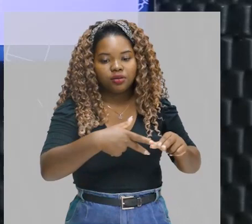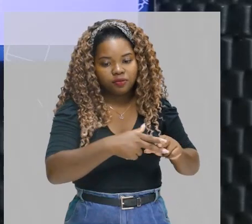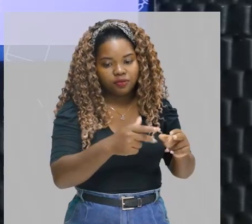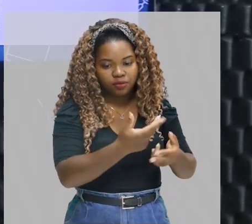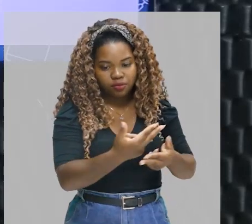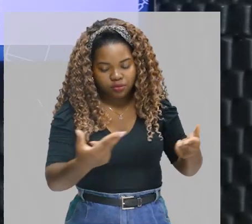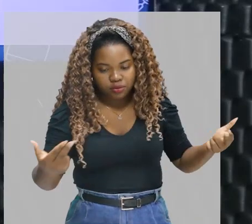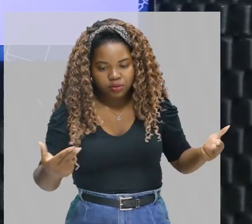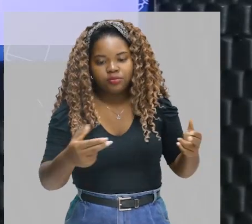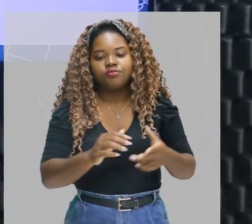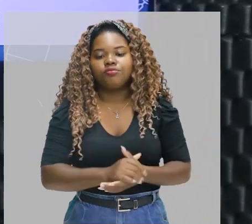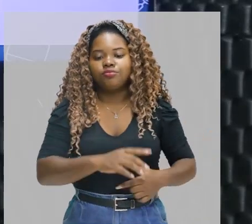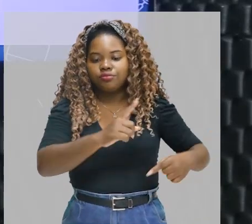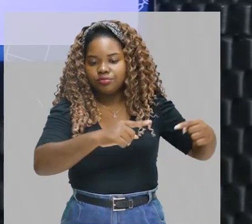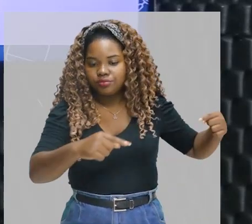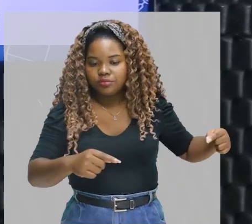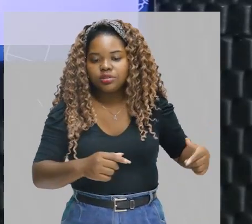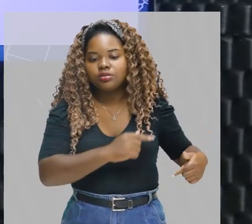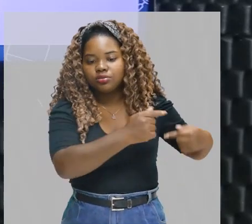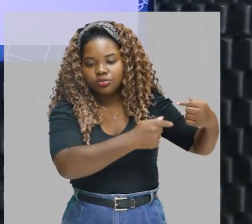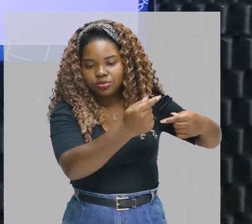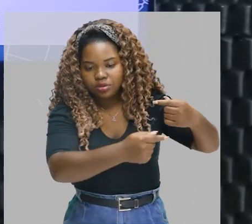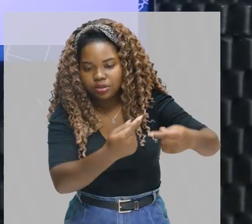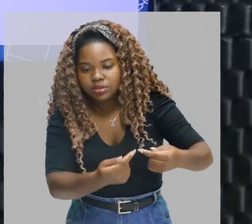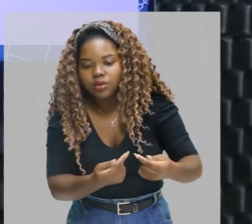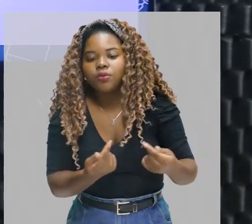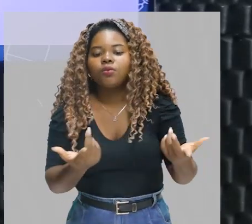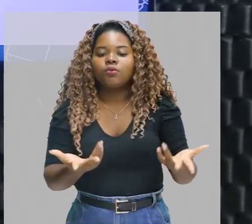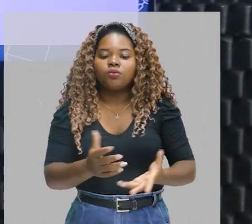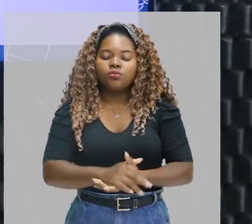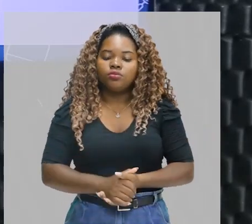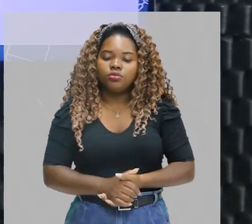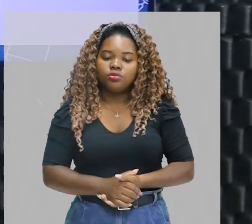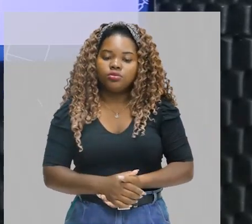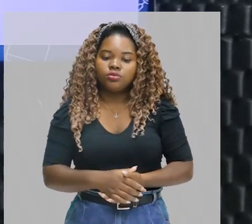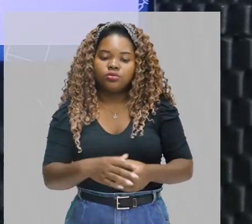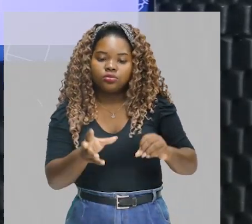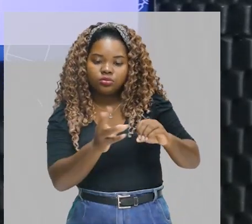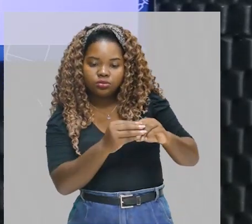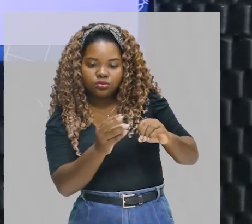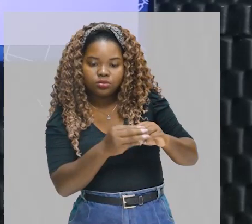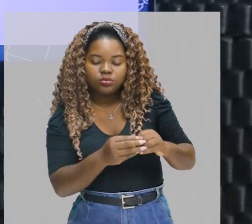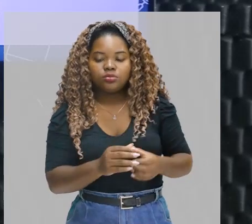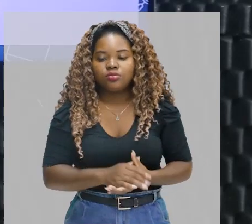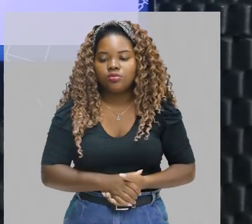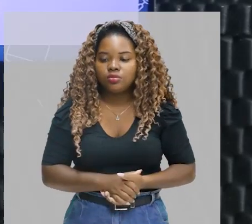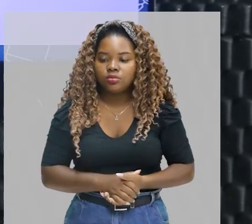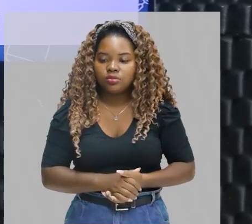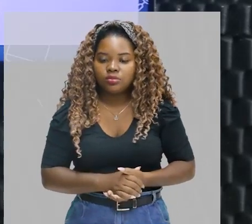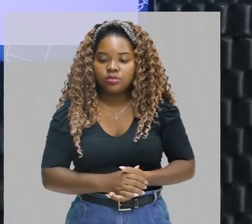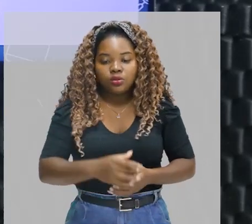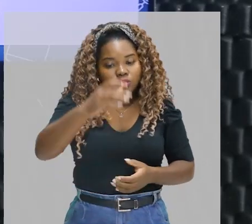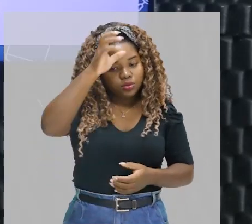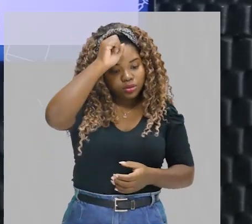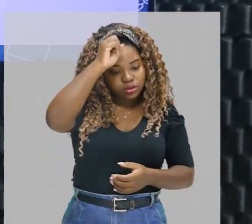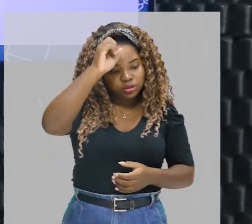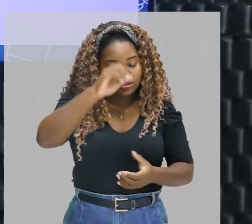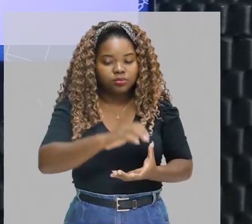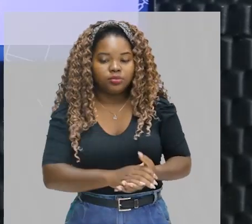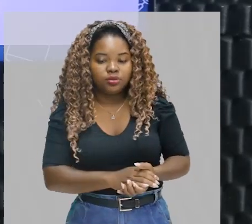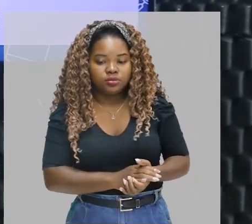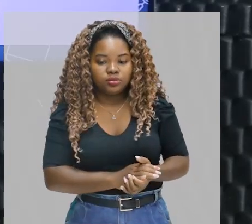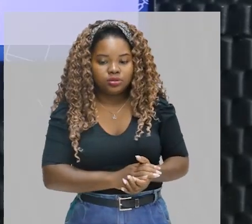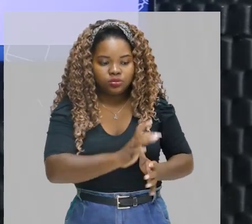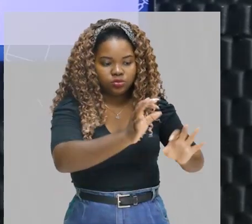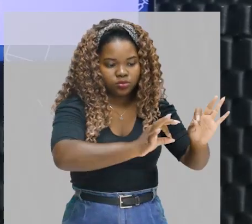passados entre gerações como bens, né? E como conhecimento. Certo? Então eles aprenderam a fazer isso,